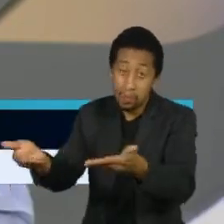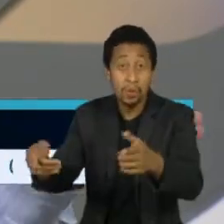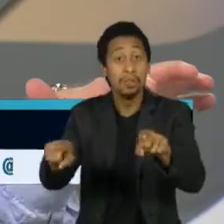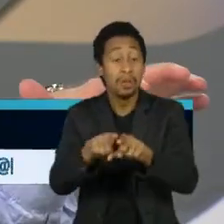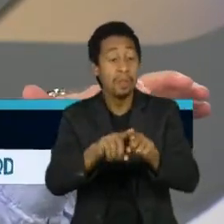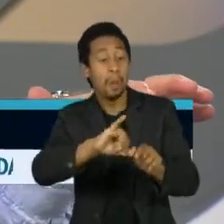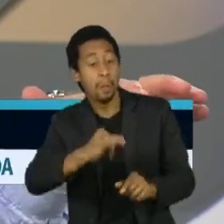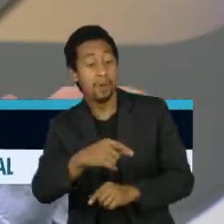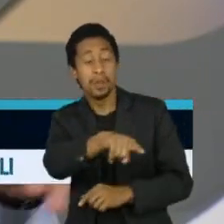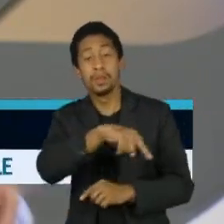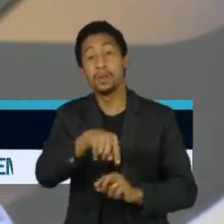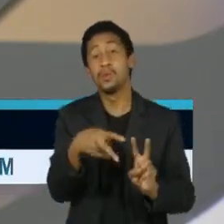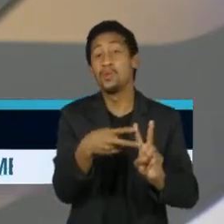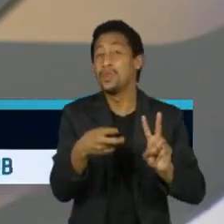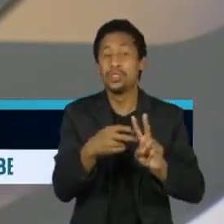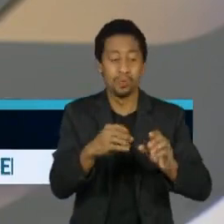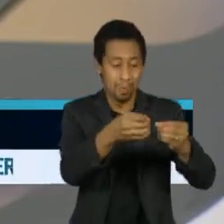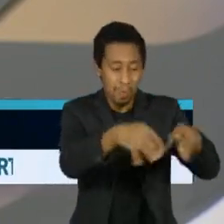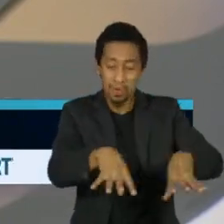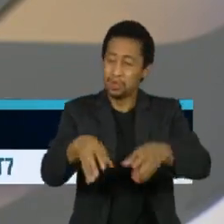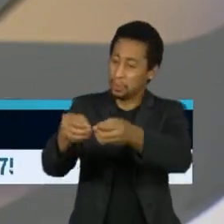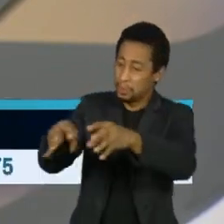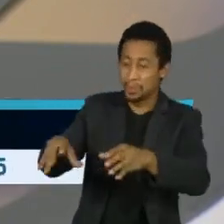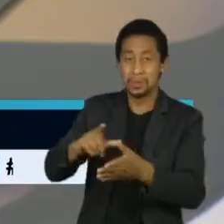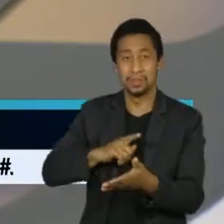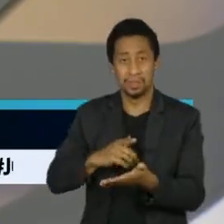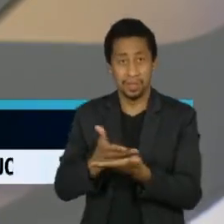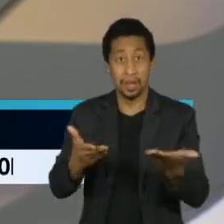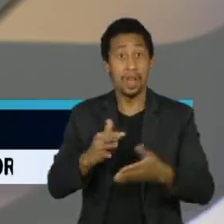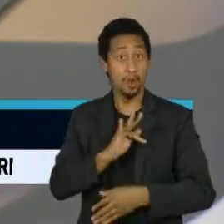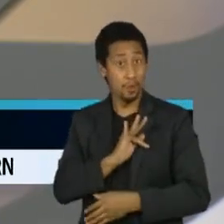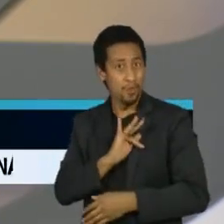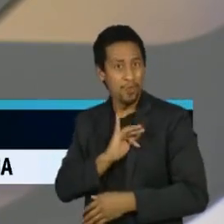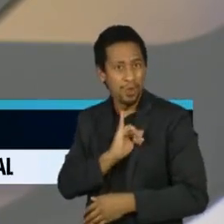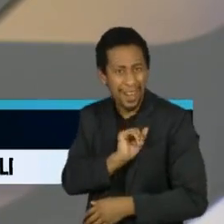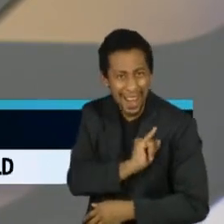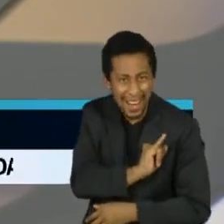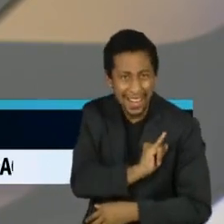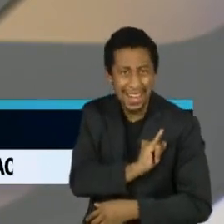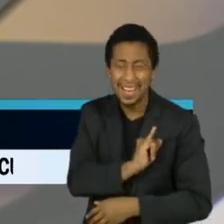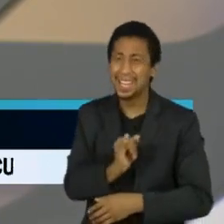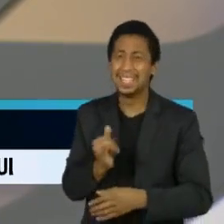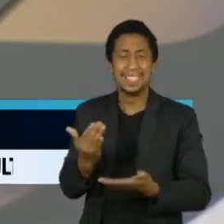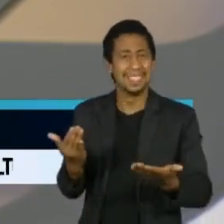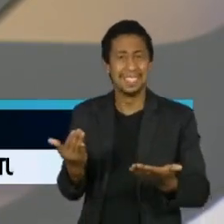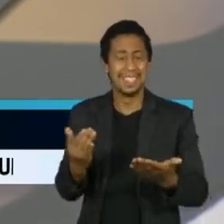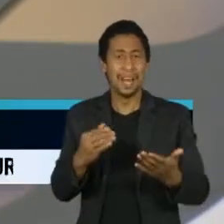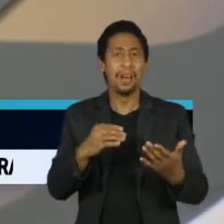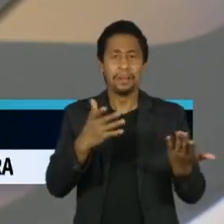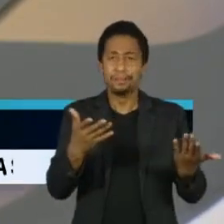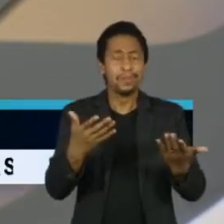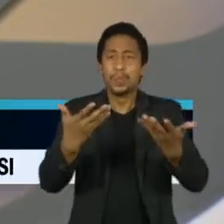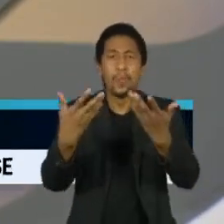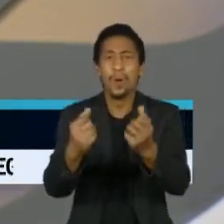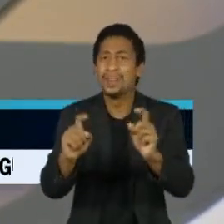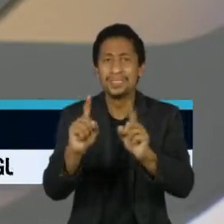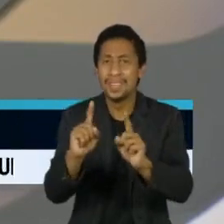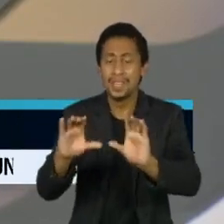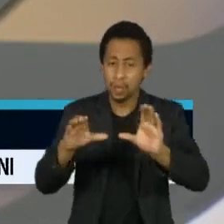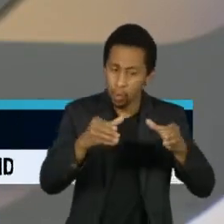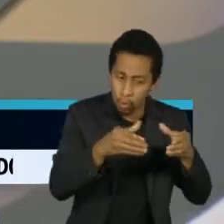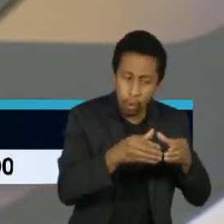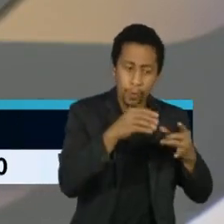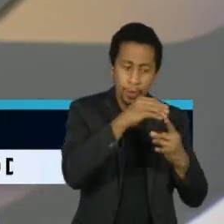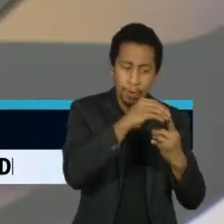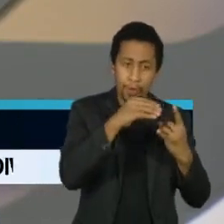estes totalmente prejudicados. E ainda por cima, a FUNAI não permite que a Fundação Oswaldo Cruz, que é um órgão do